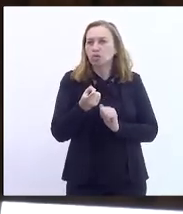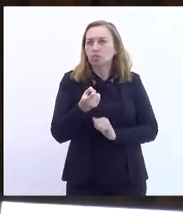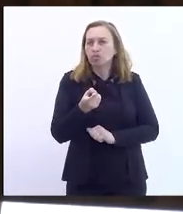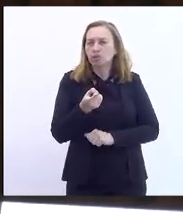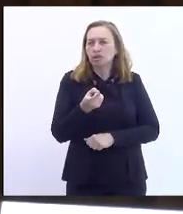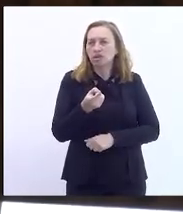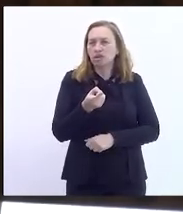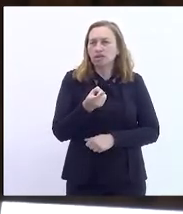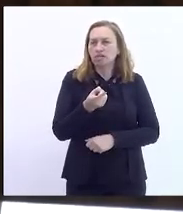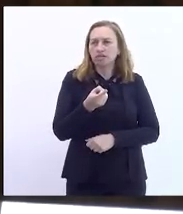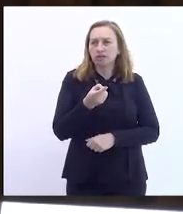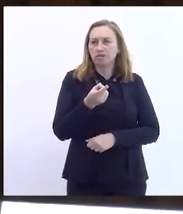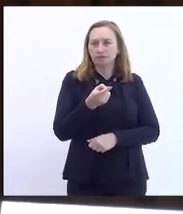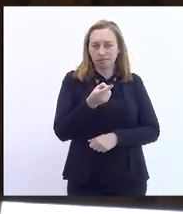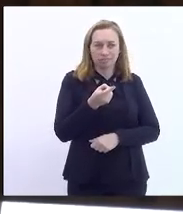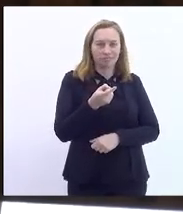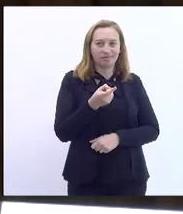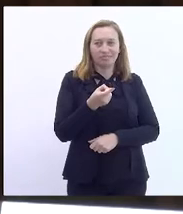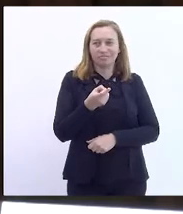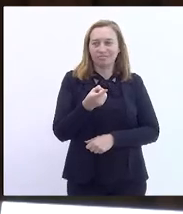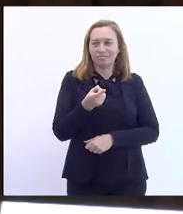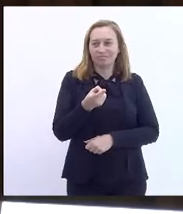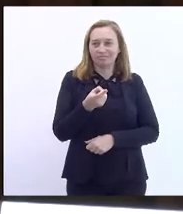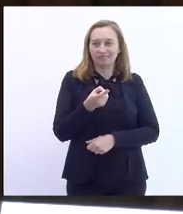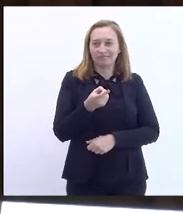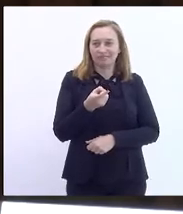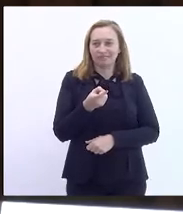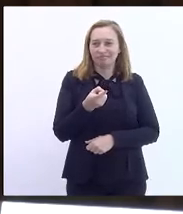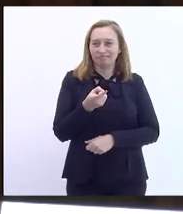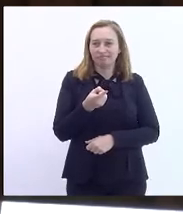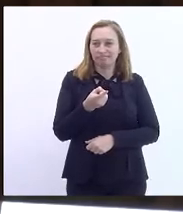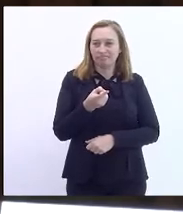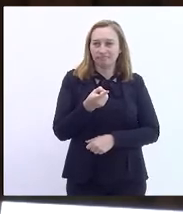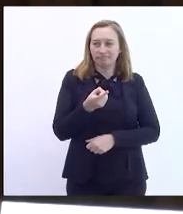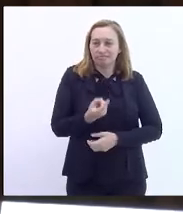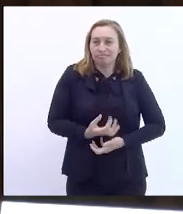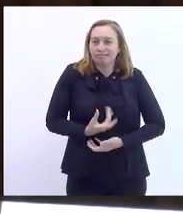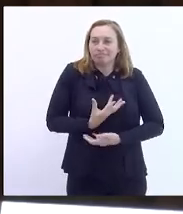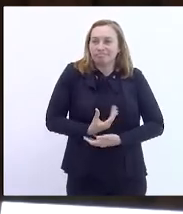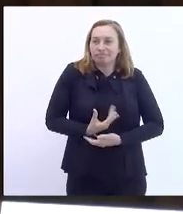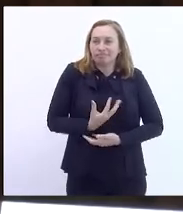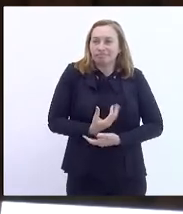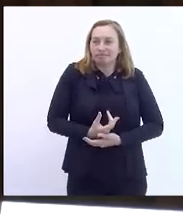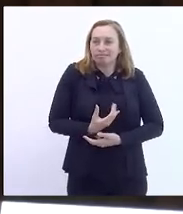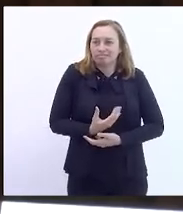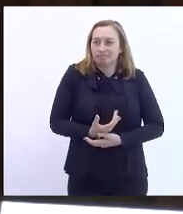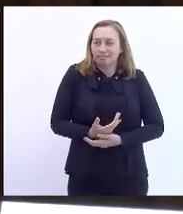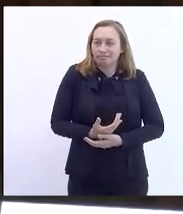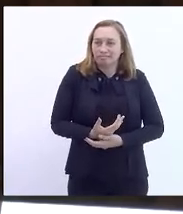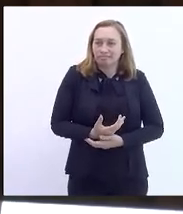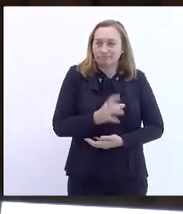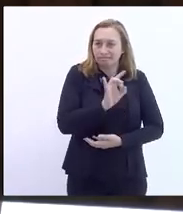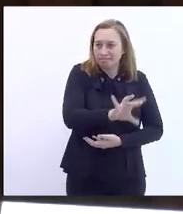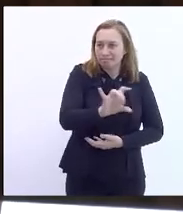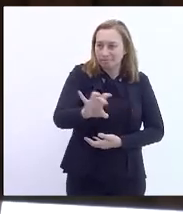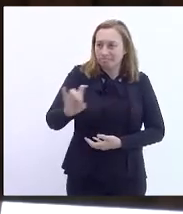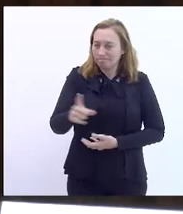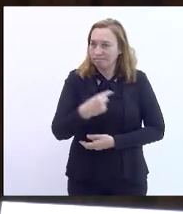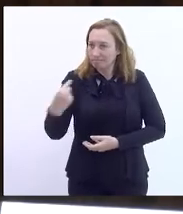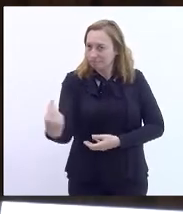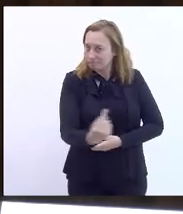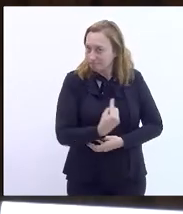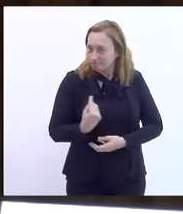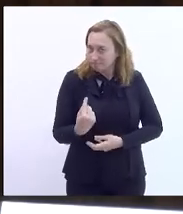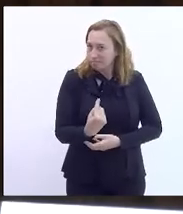frio é a chama que tá em cada um de nós essencial para